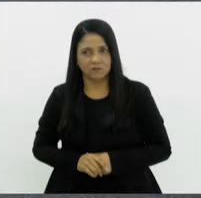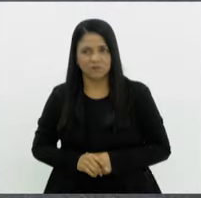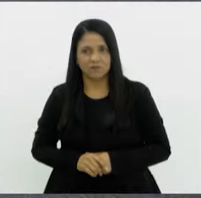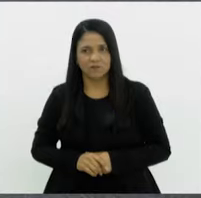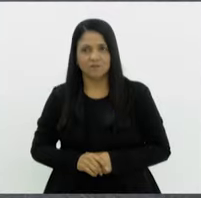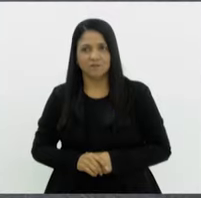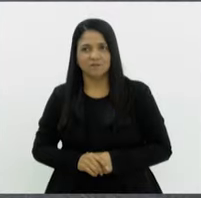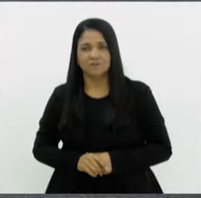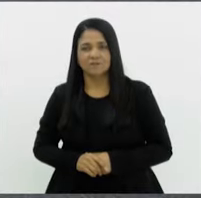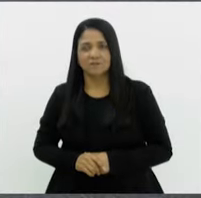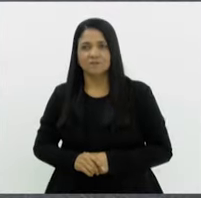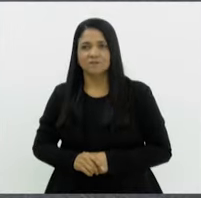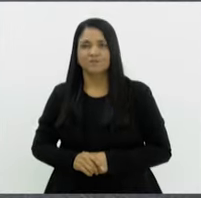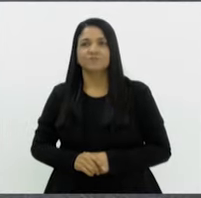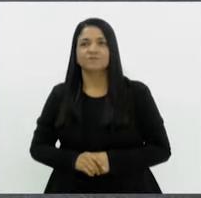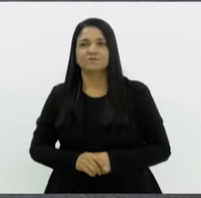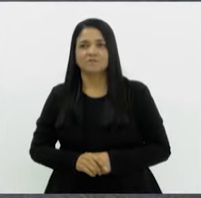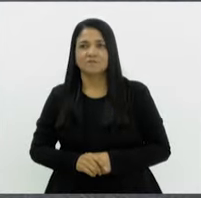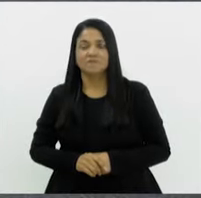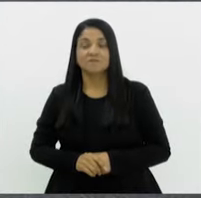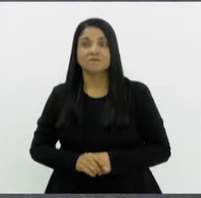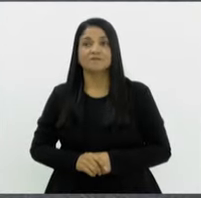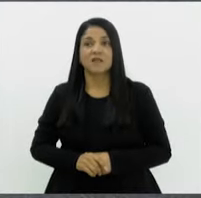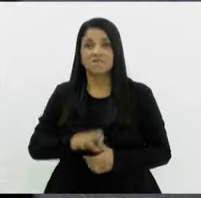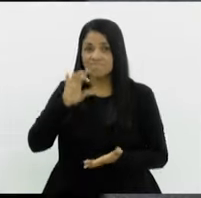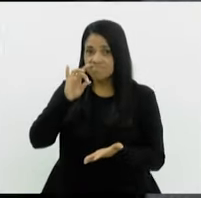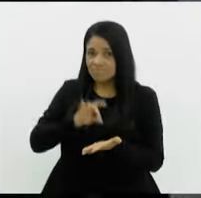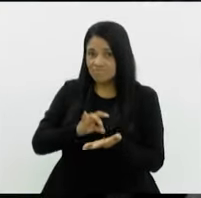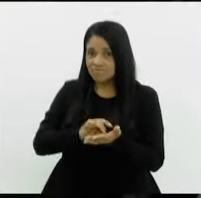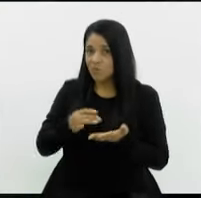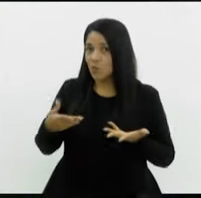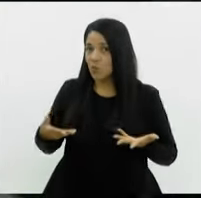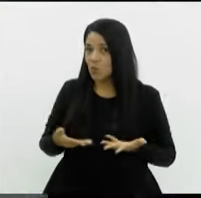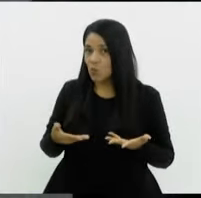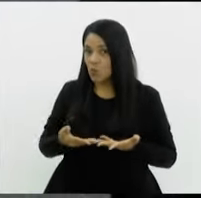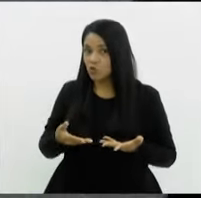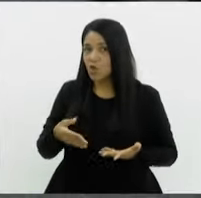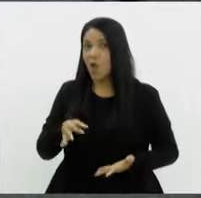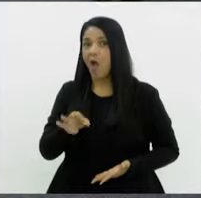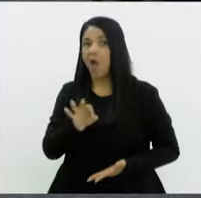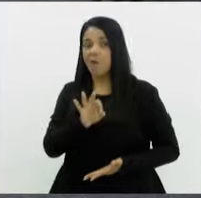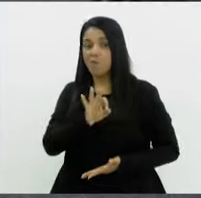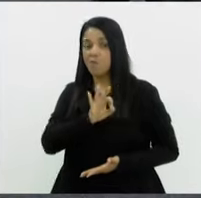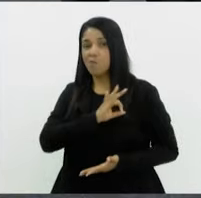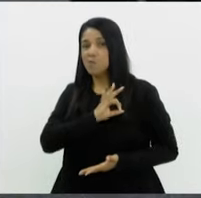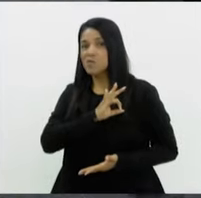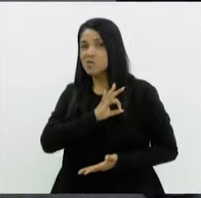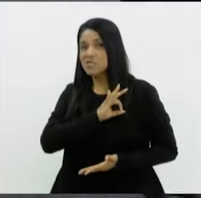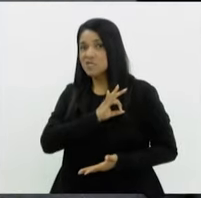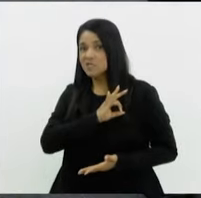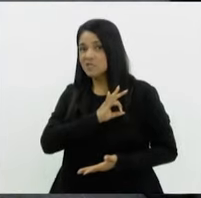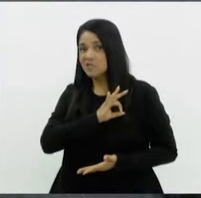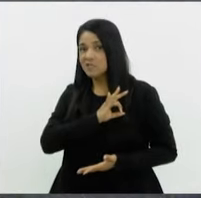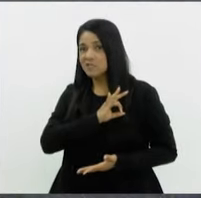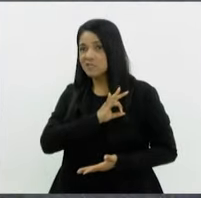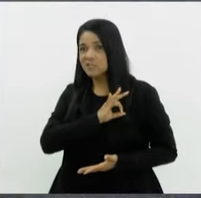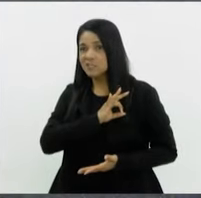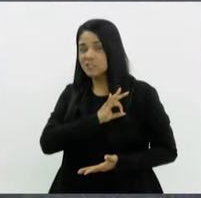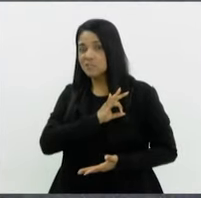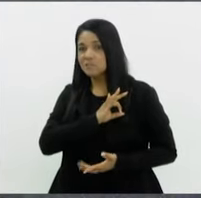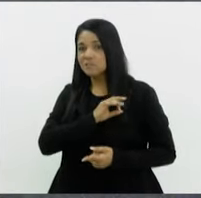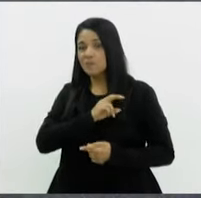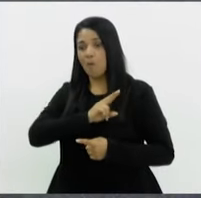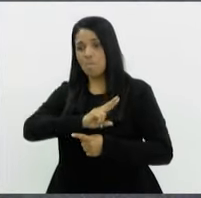Não, nada. Então, na realidade, hoje é a polícia é que está segurando, está sendo a última